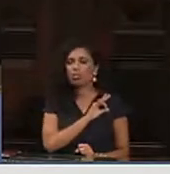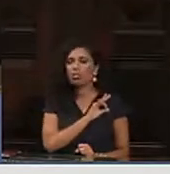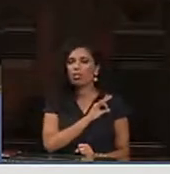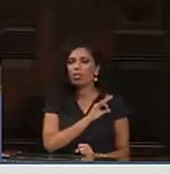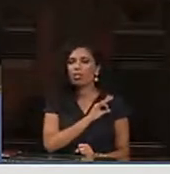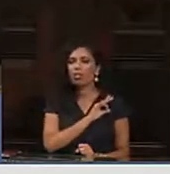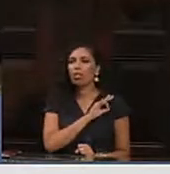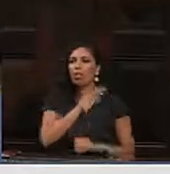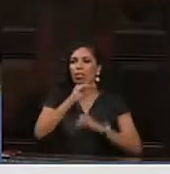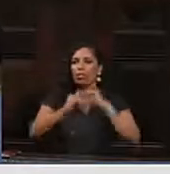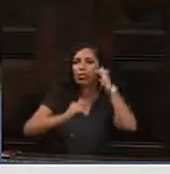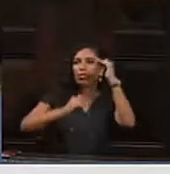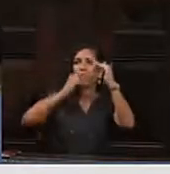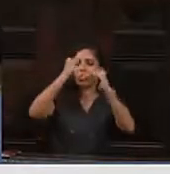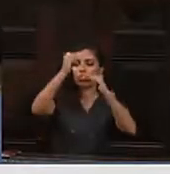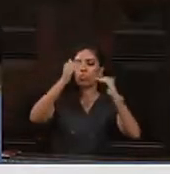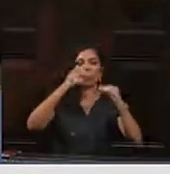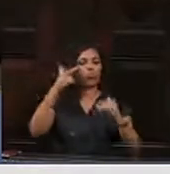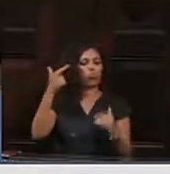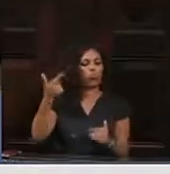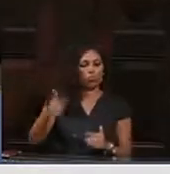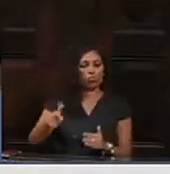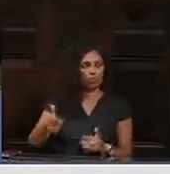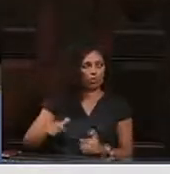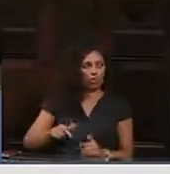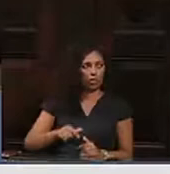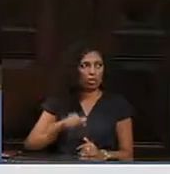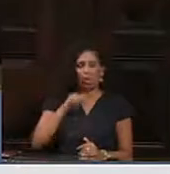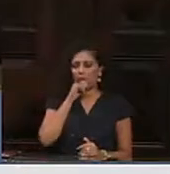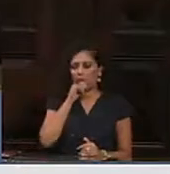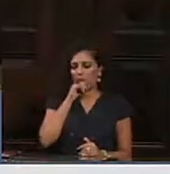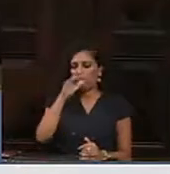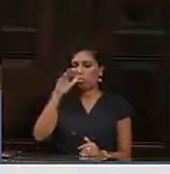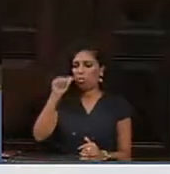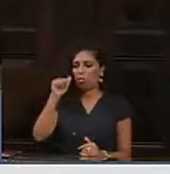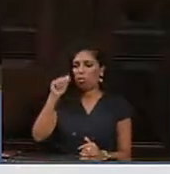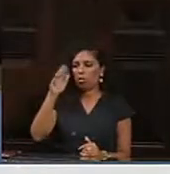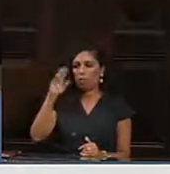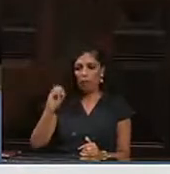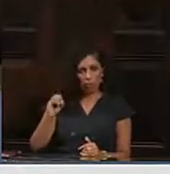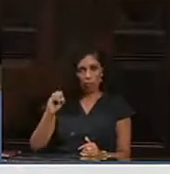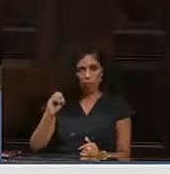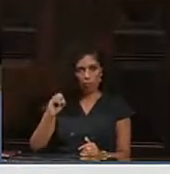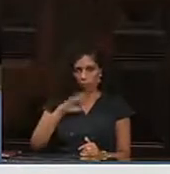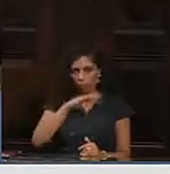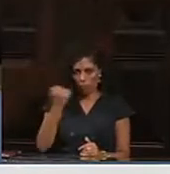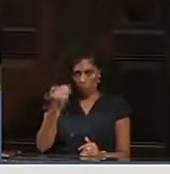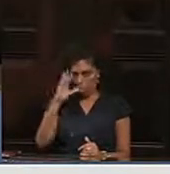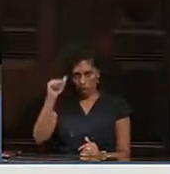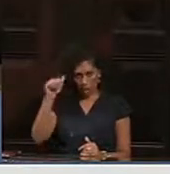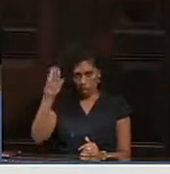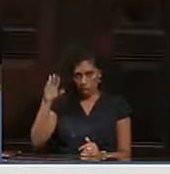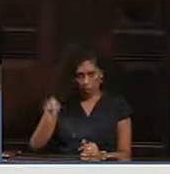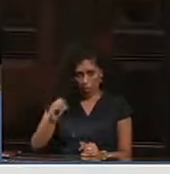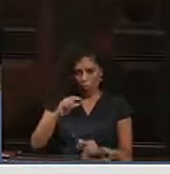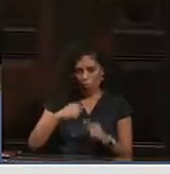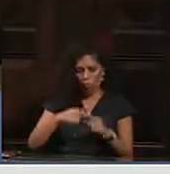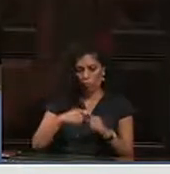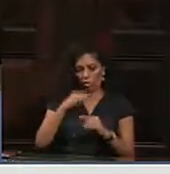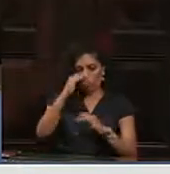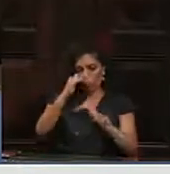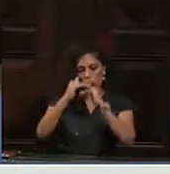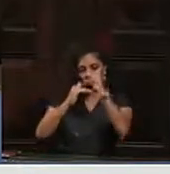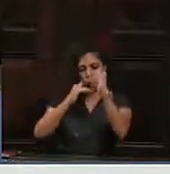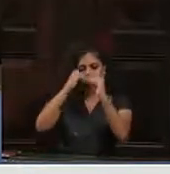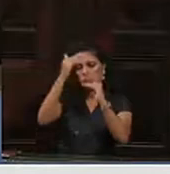tá? As turmas, quem era para o cabo não consegue sair sargento, sargento não consegue sair, o terceiro não consegue sair